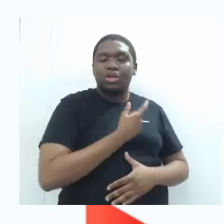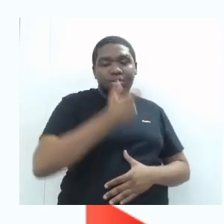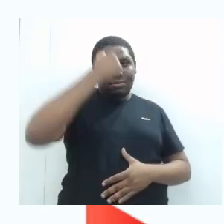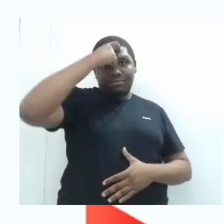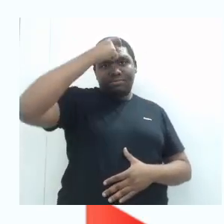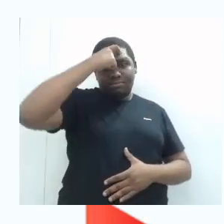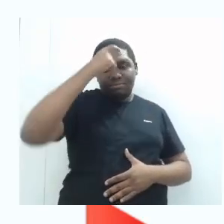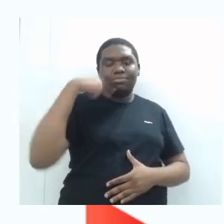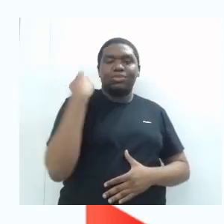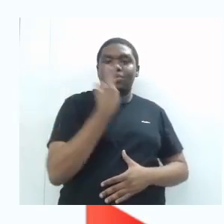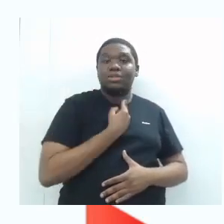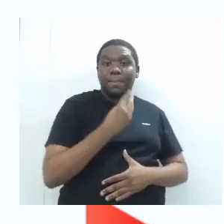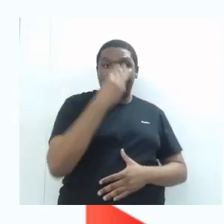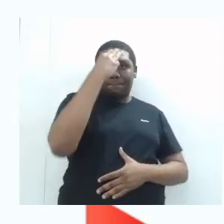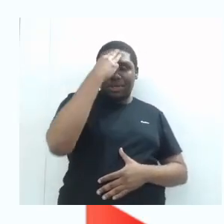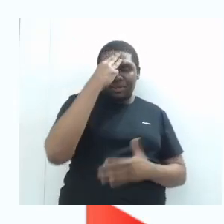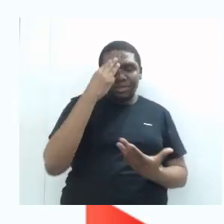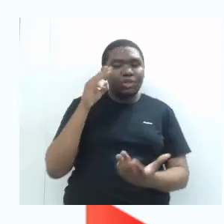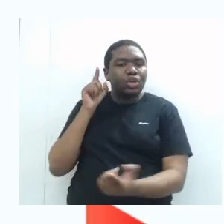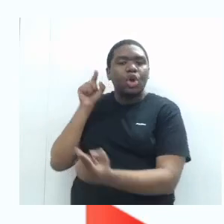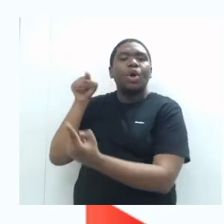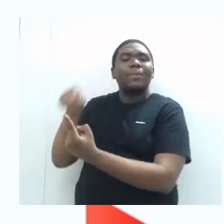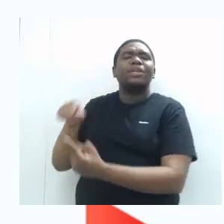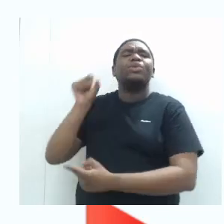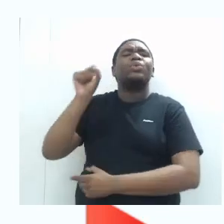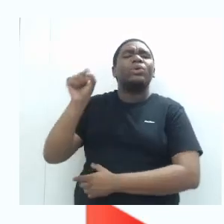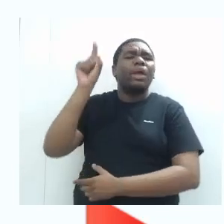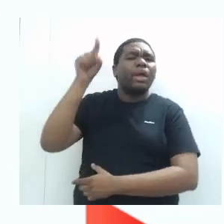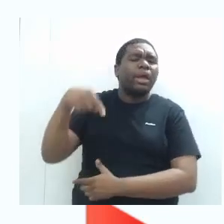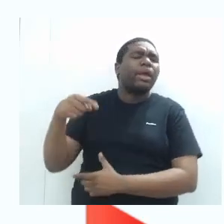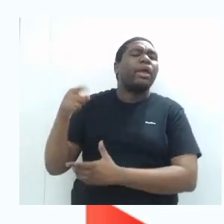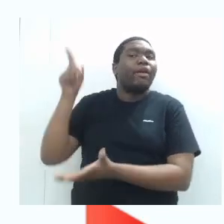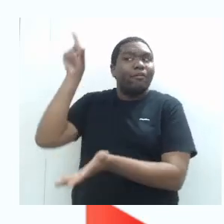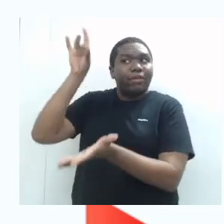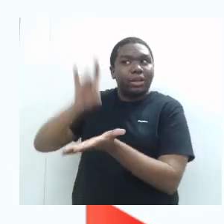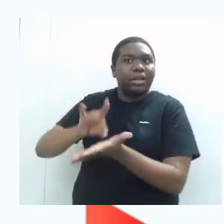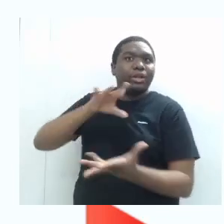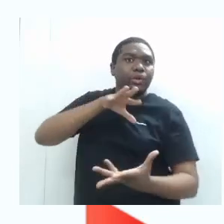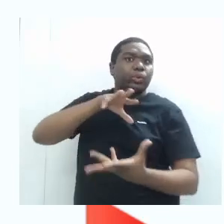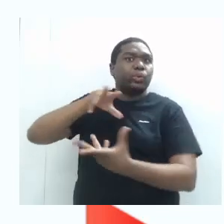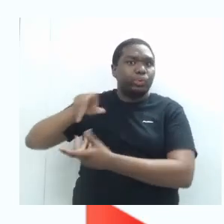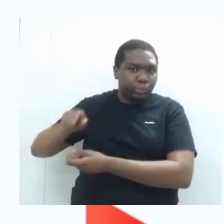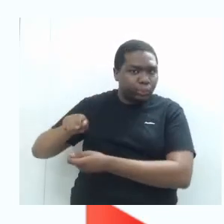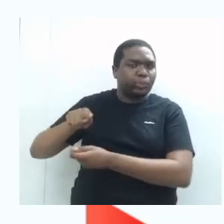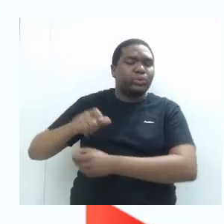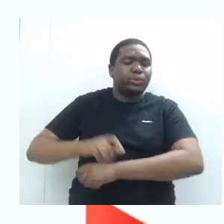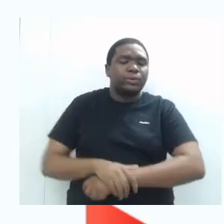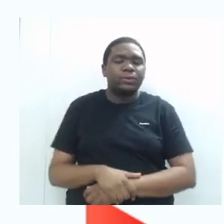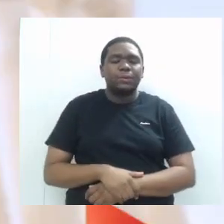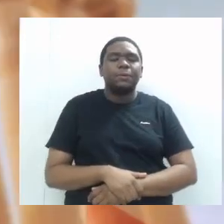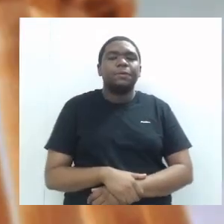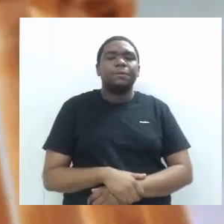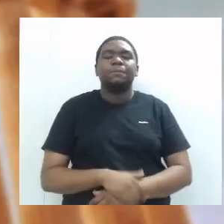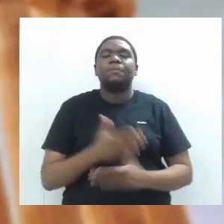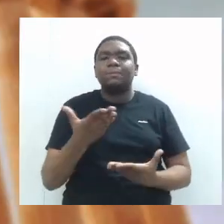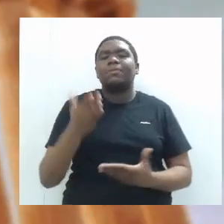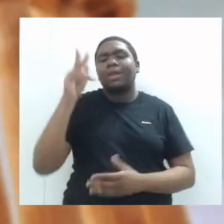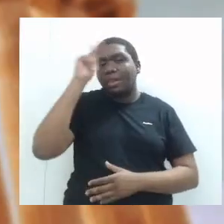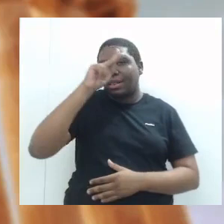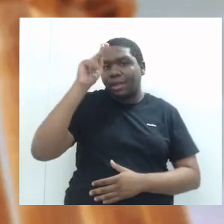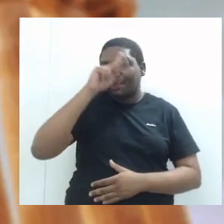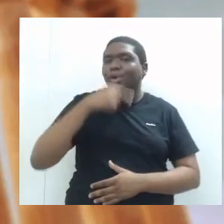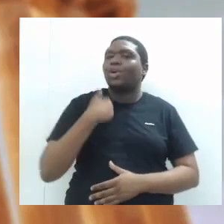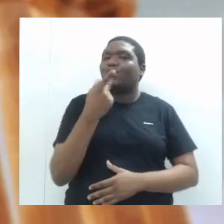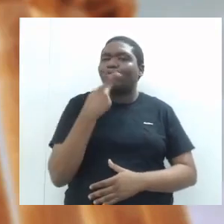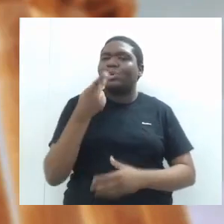mente. Objeto, a realidade, o mundo, os fenômenos, etc. Lembram quando eu falei em